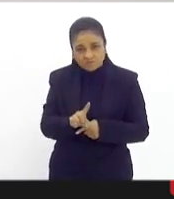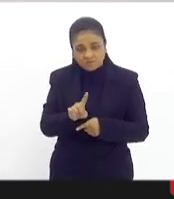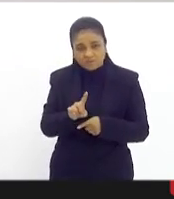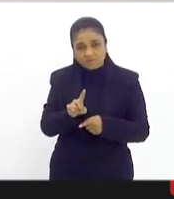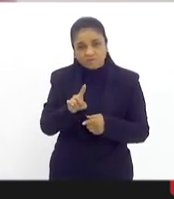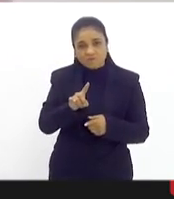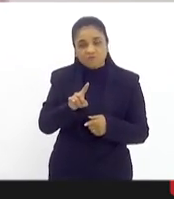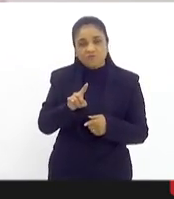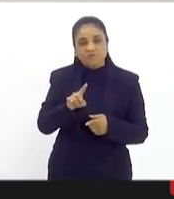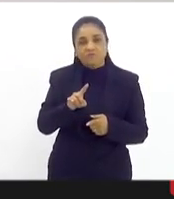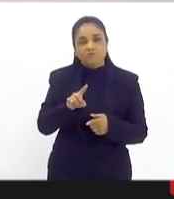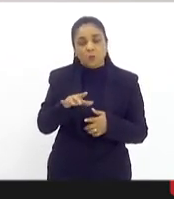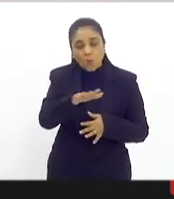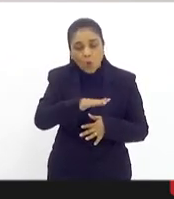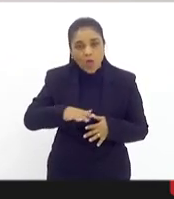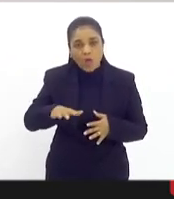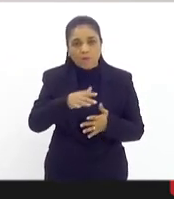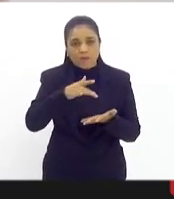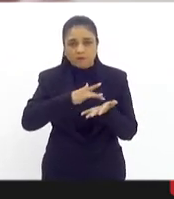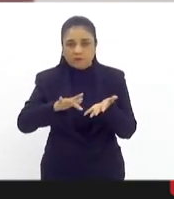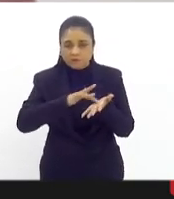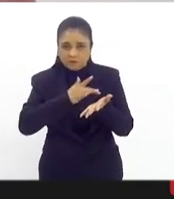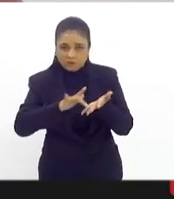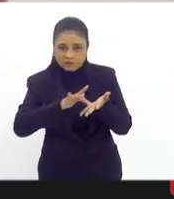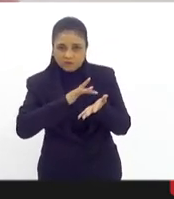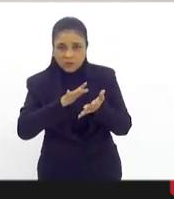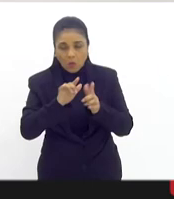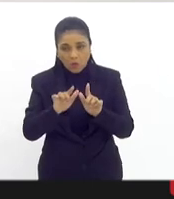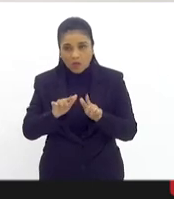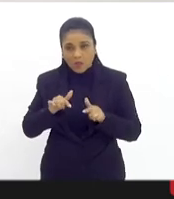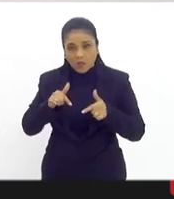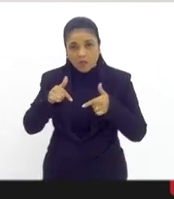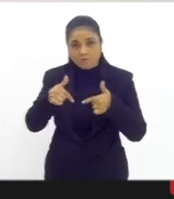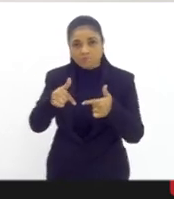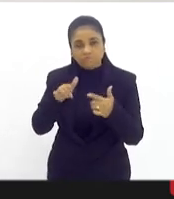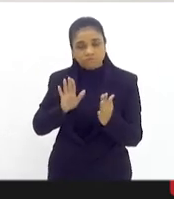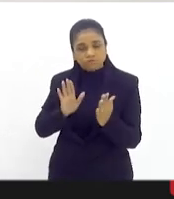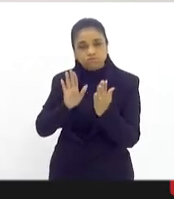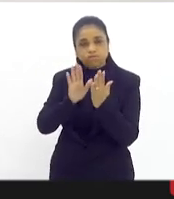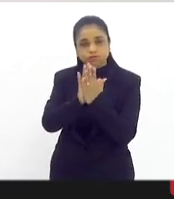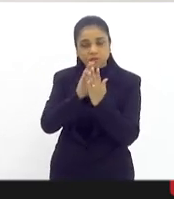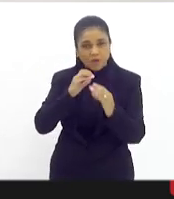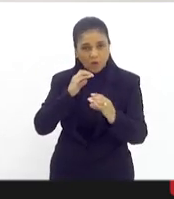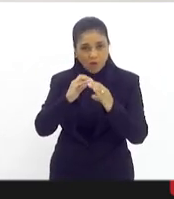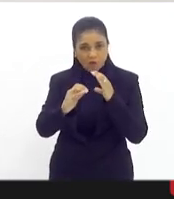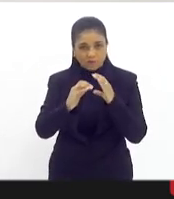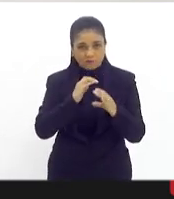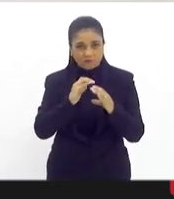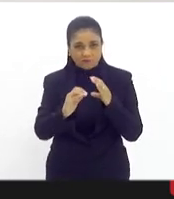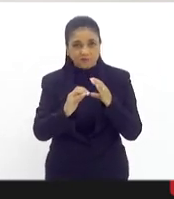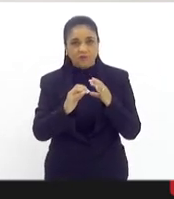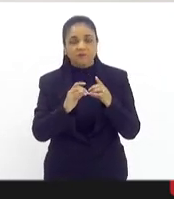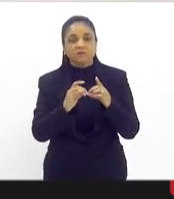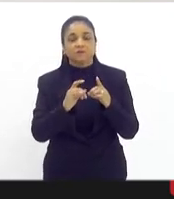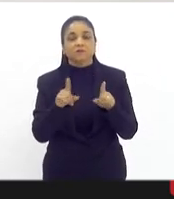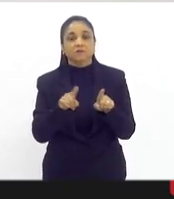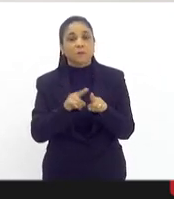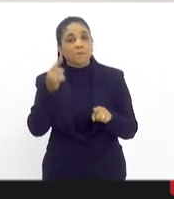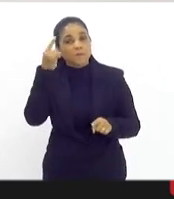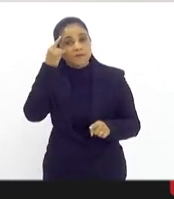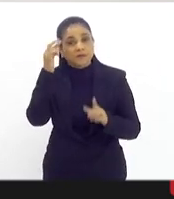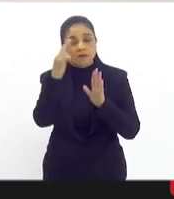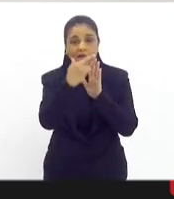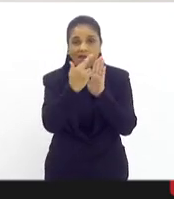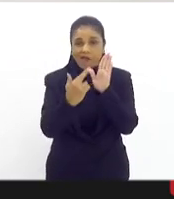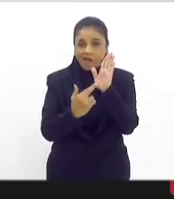digital, mas muito voltada a enfrentar o tema da desinformação, a lidar com o tema do discurso de ódio e a pensar a regulação dos